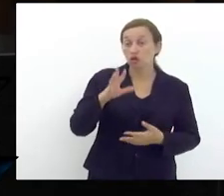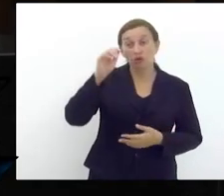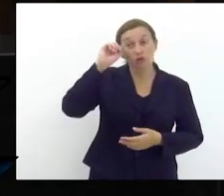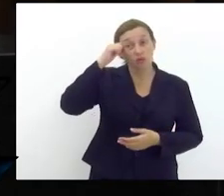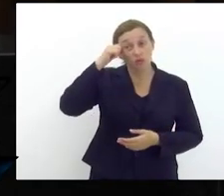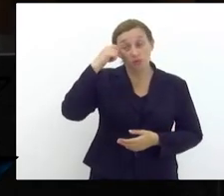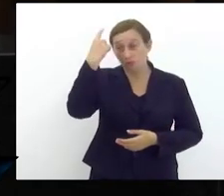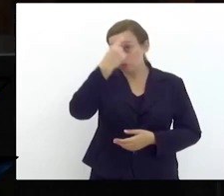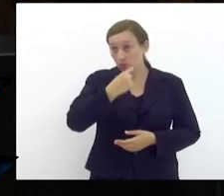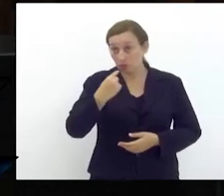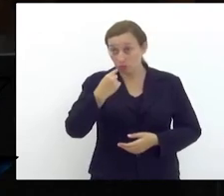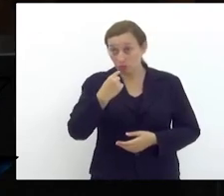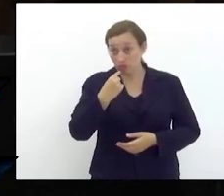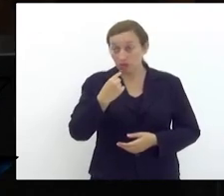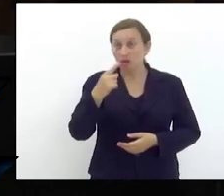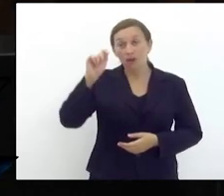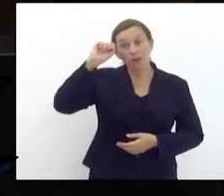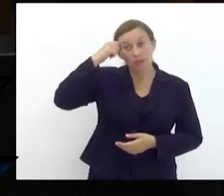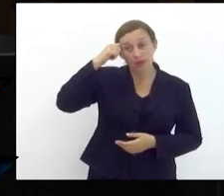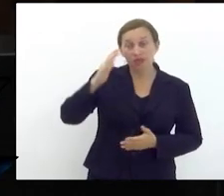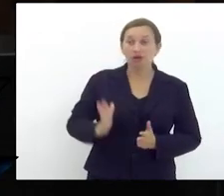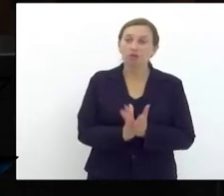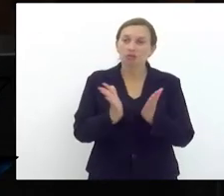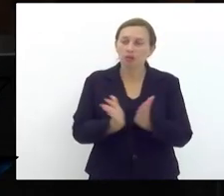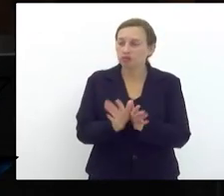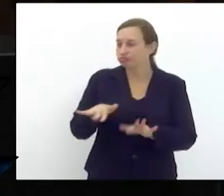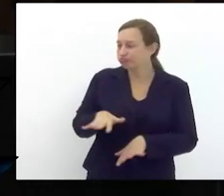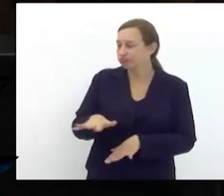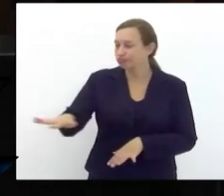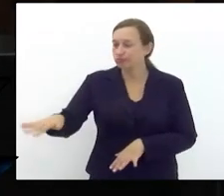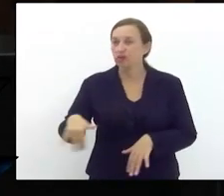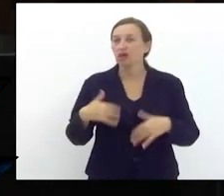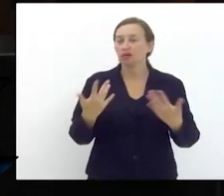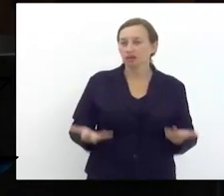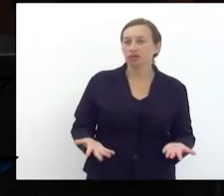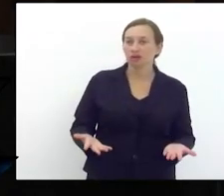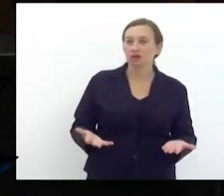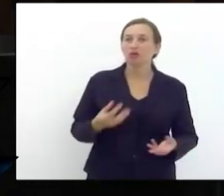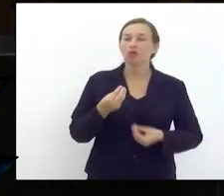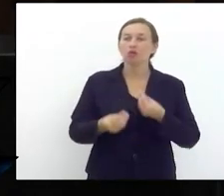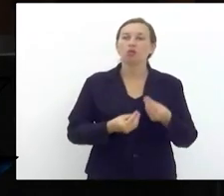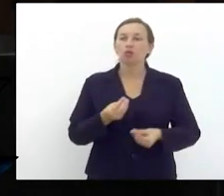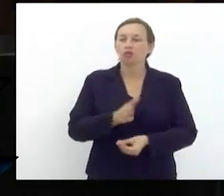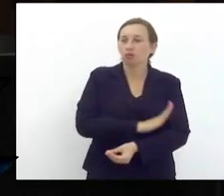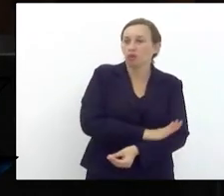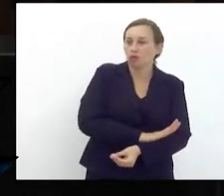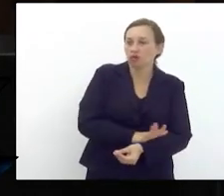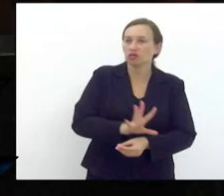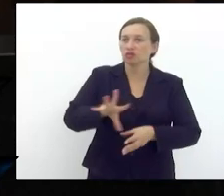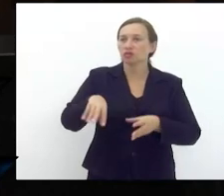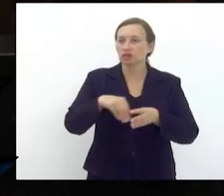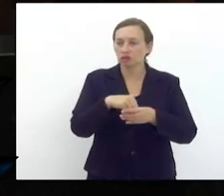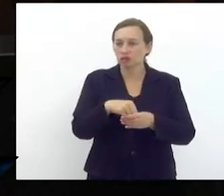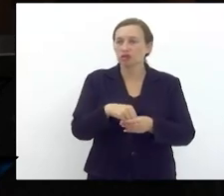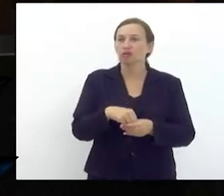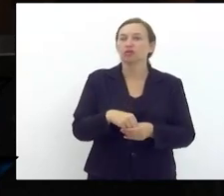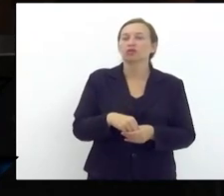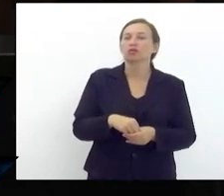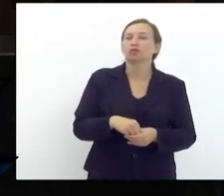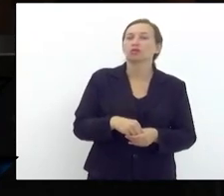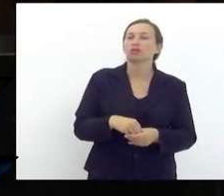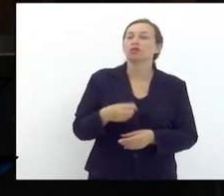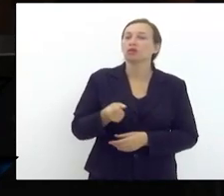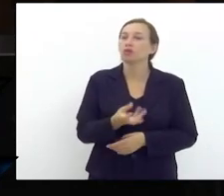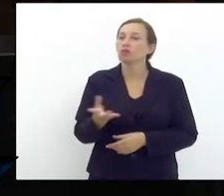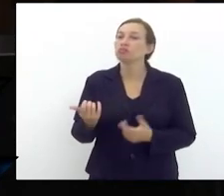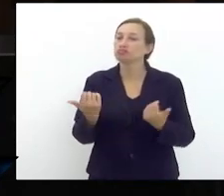a face pobre da favela e da Periferia Então são elementos de como racismo se institucionaliza e o quanto